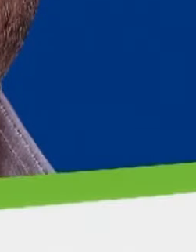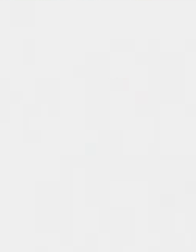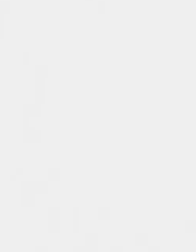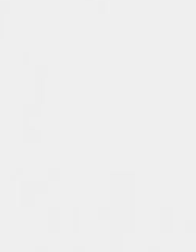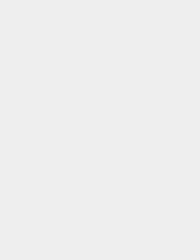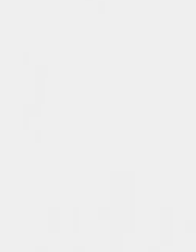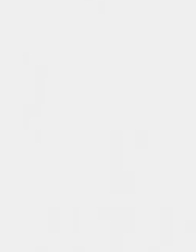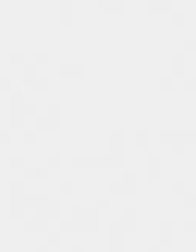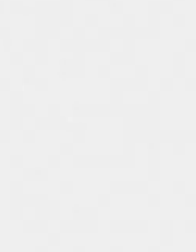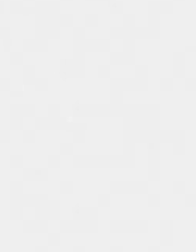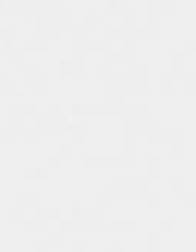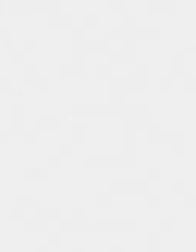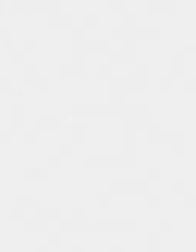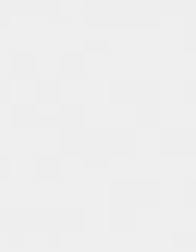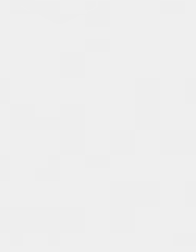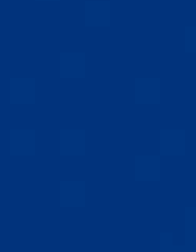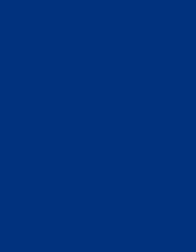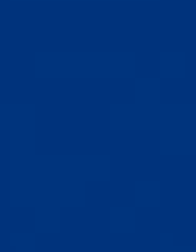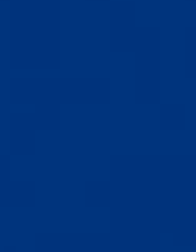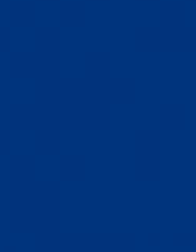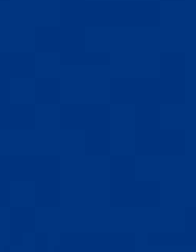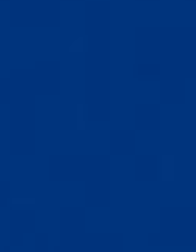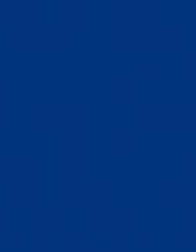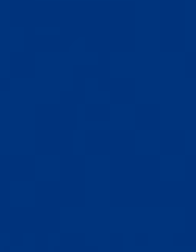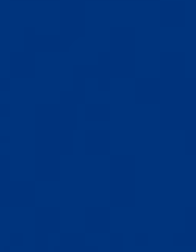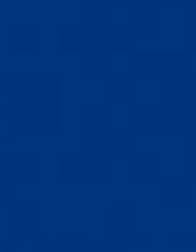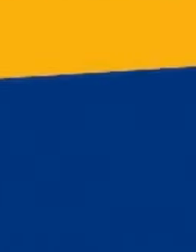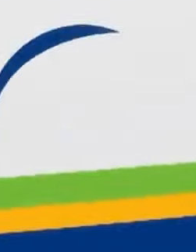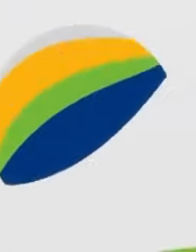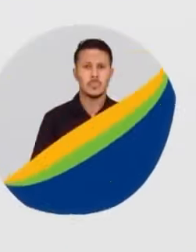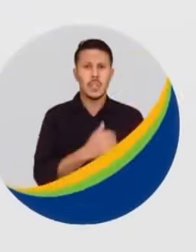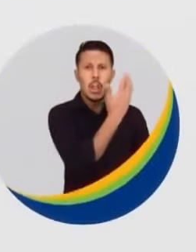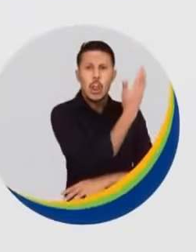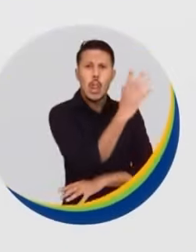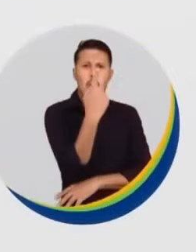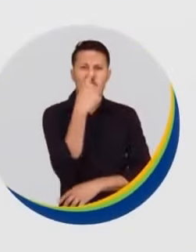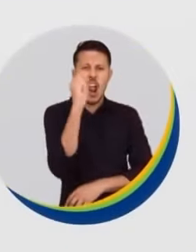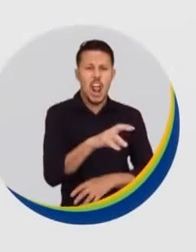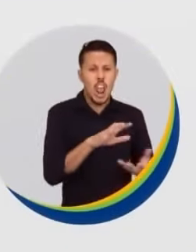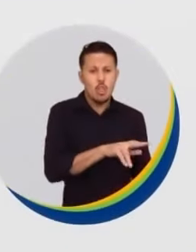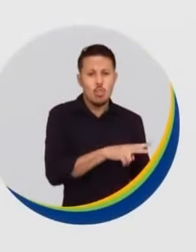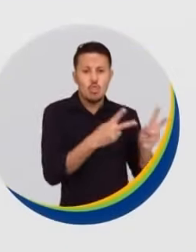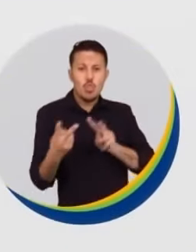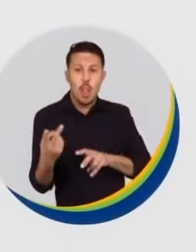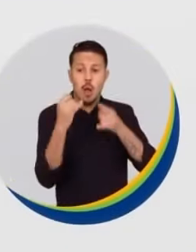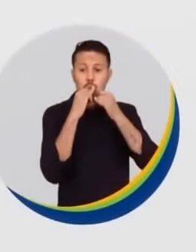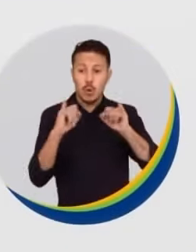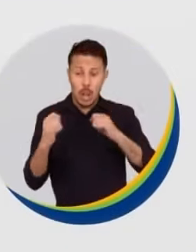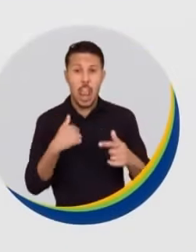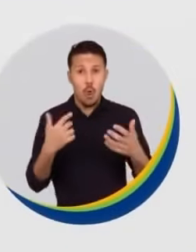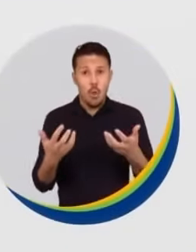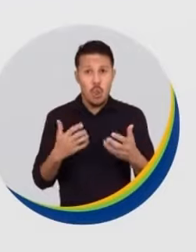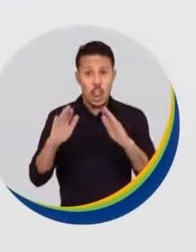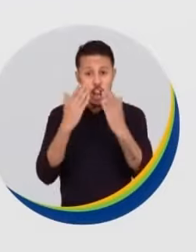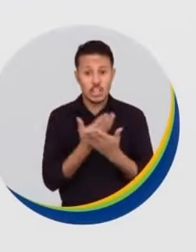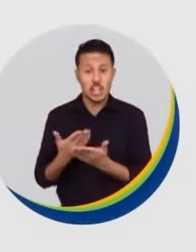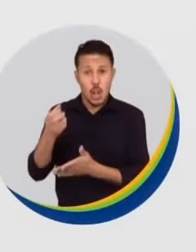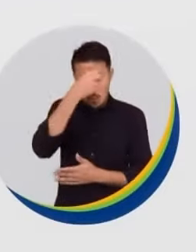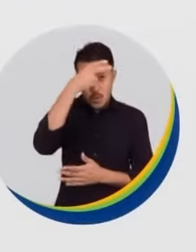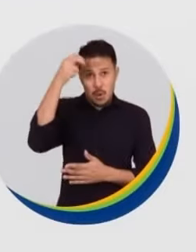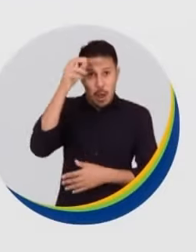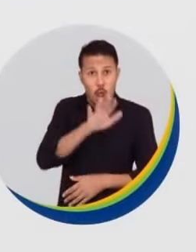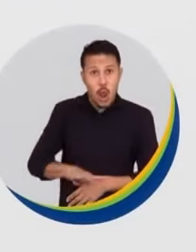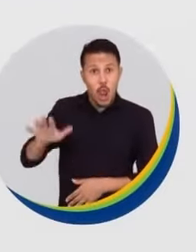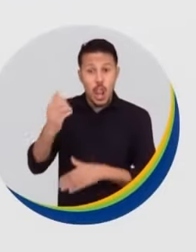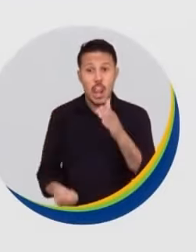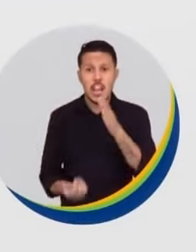Vote PSD 55. PSD 55. Quero transformar todo o resíduo orgânico e energia nas escolas municipais, construir